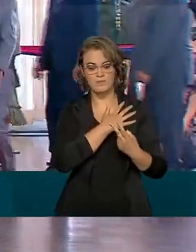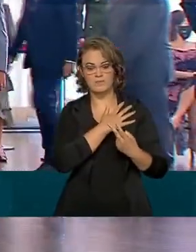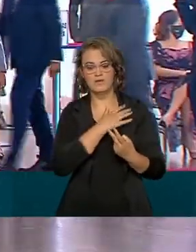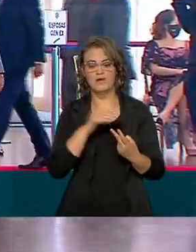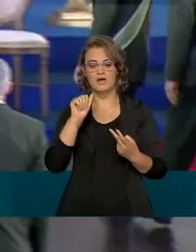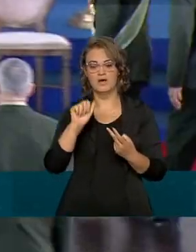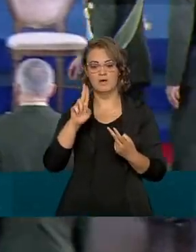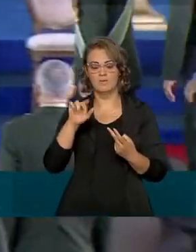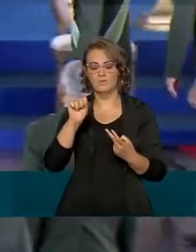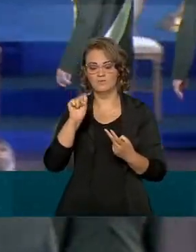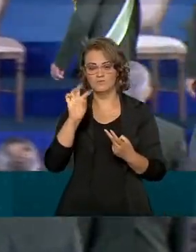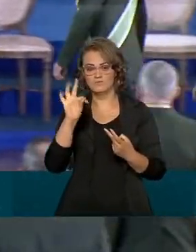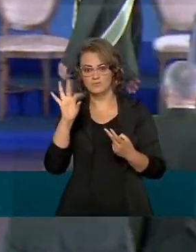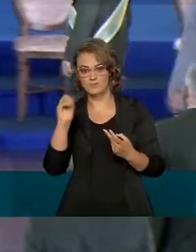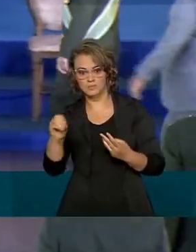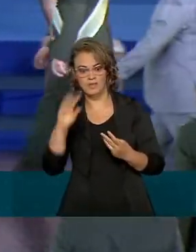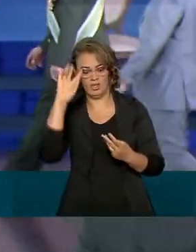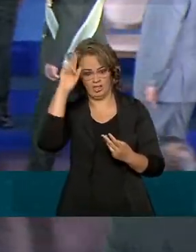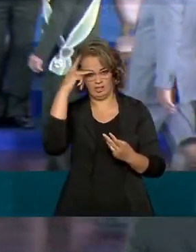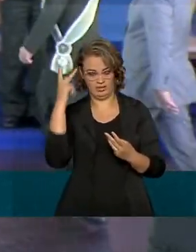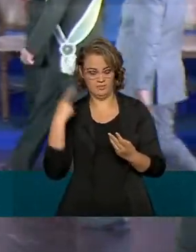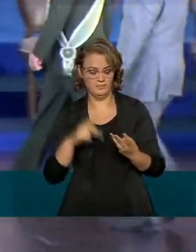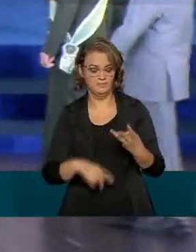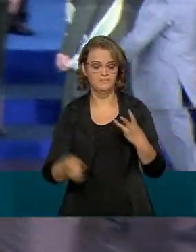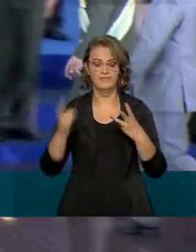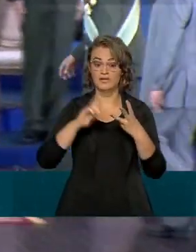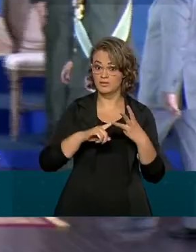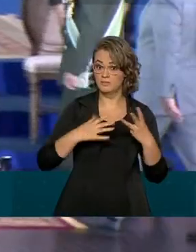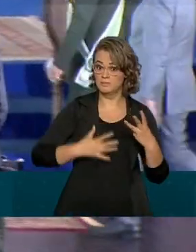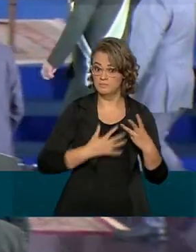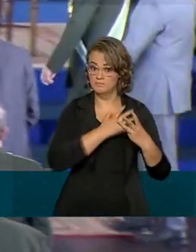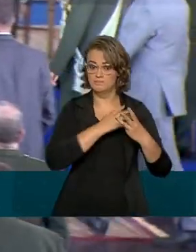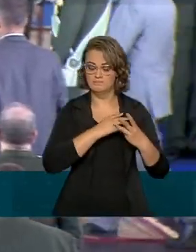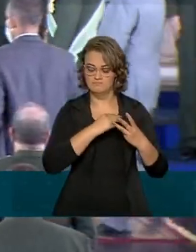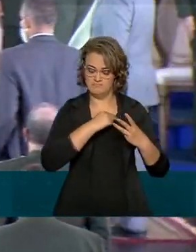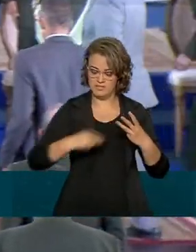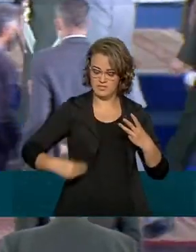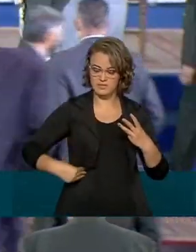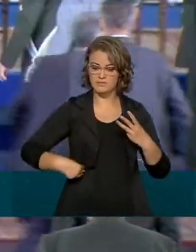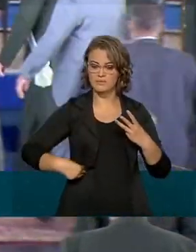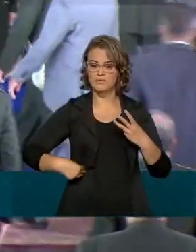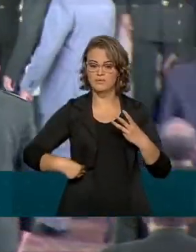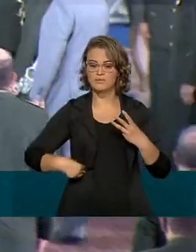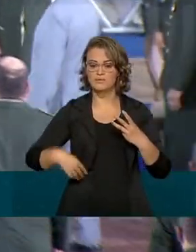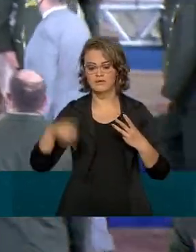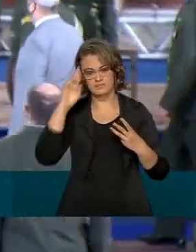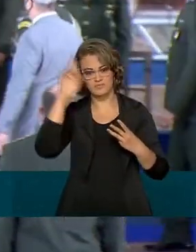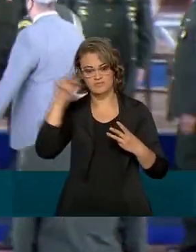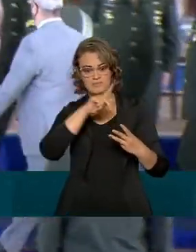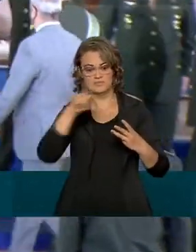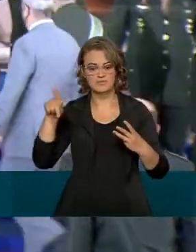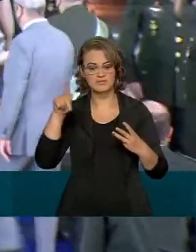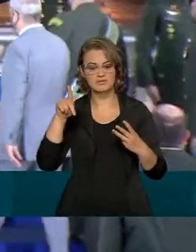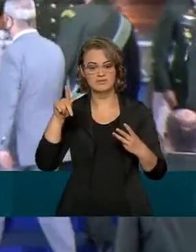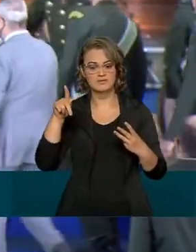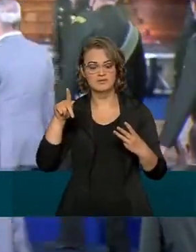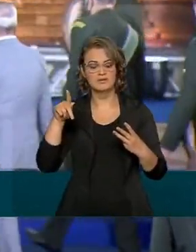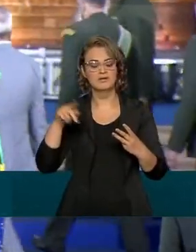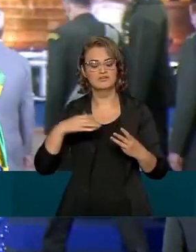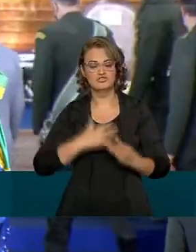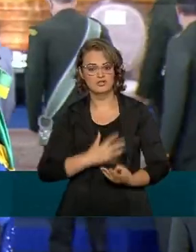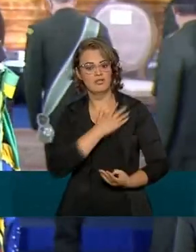Augusto Heleno Ribeiro Pereira Ministro de estado chefe do gabinete de segurança institucional da presidência da república